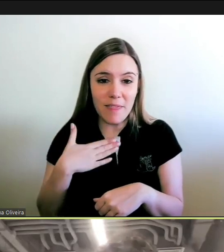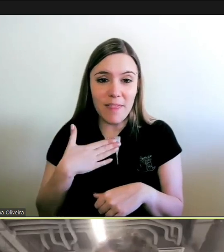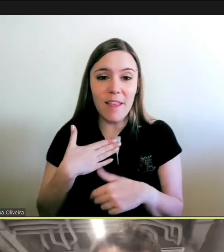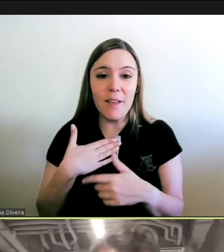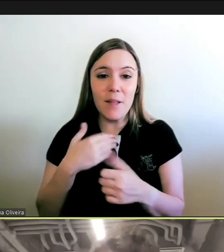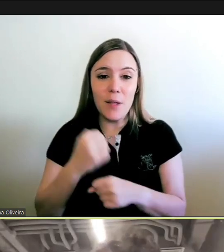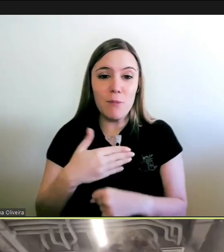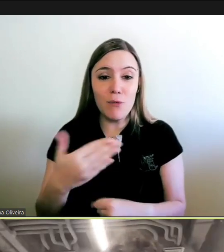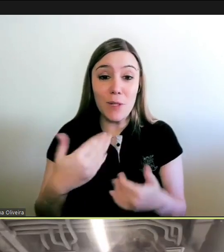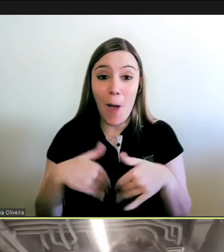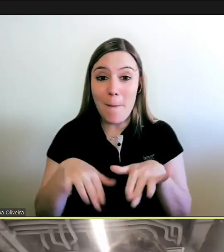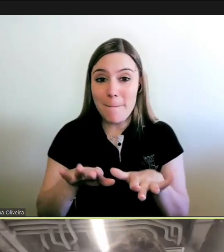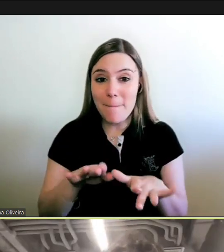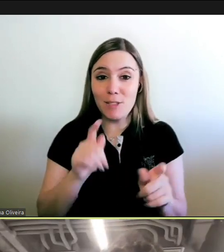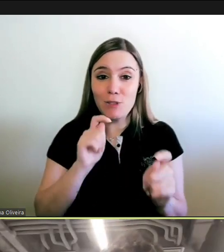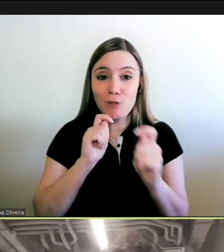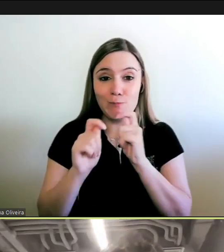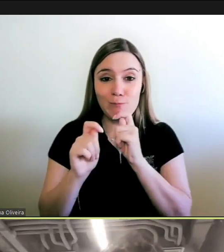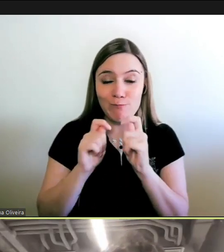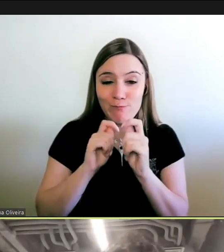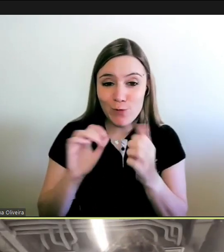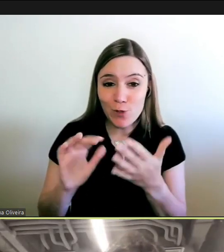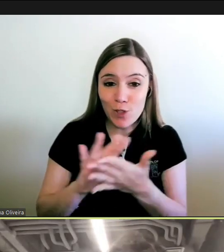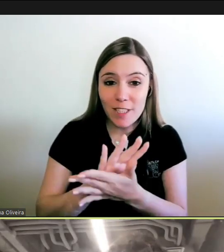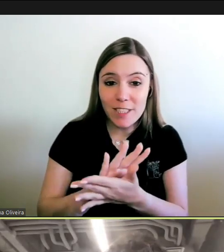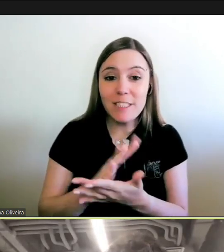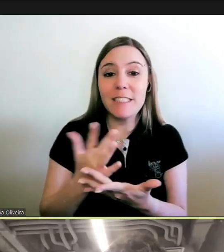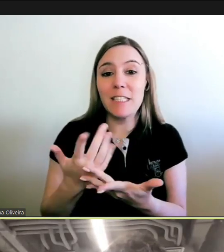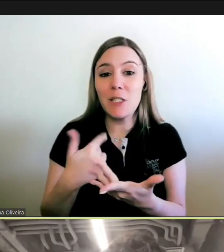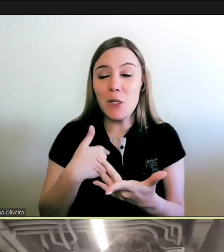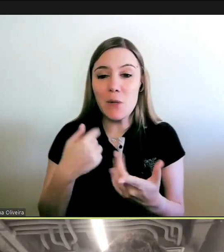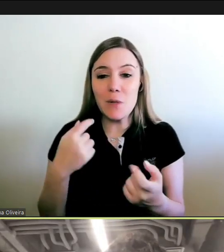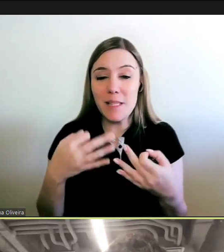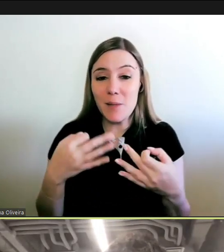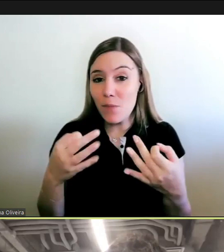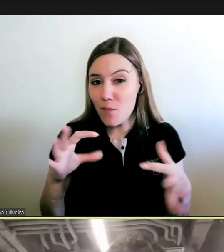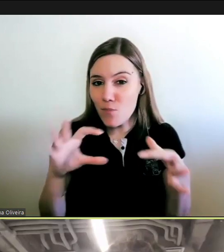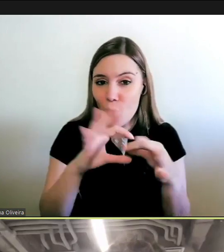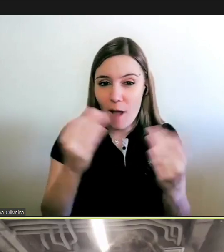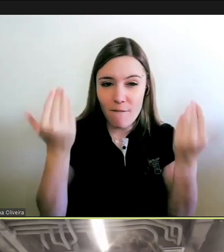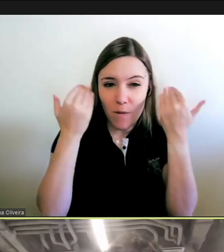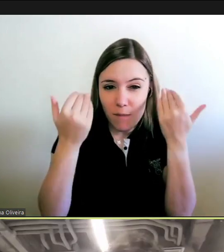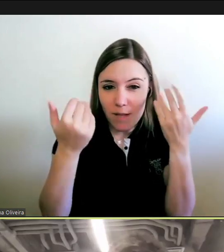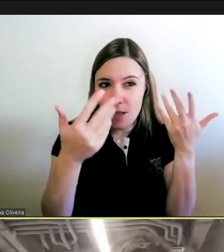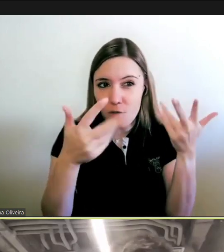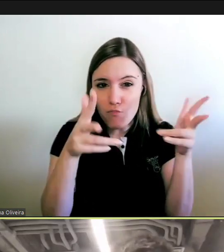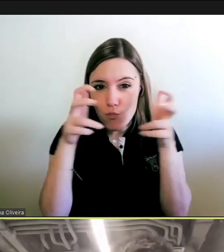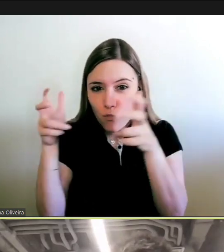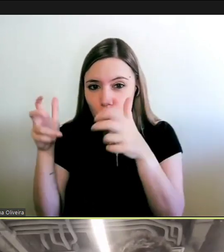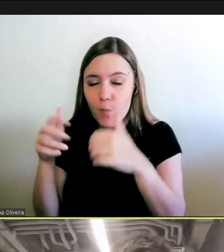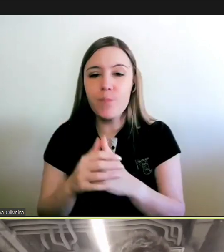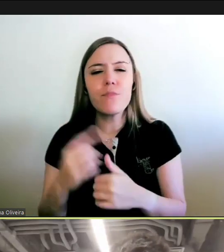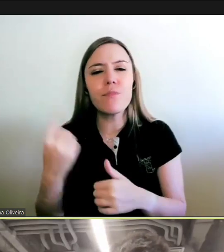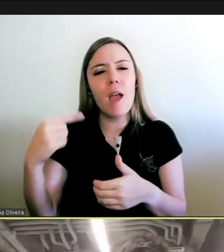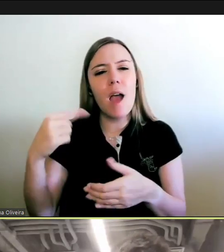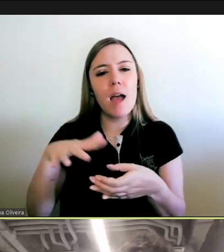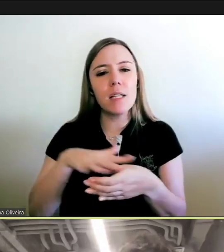está sempre ligado às notícias que vamos apanhando. Houve casos